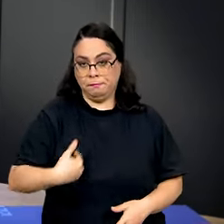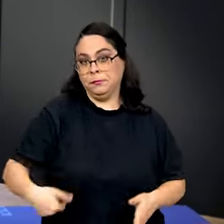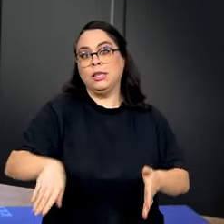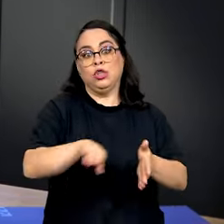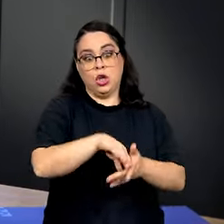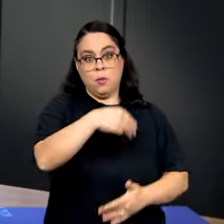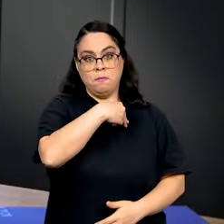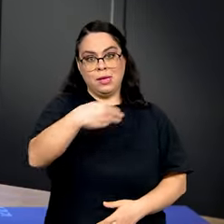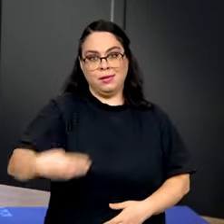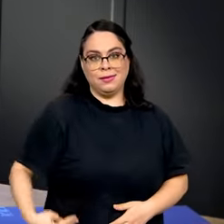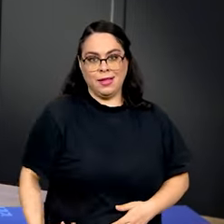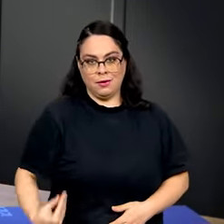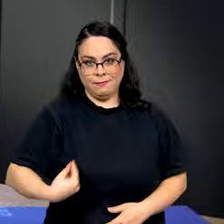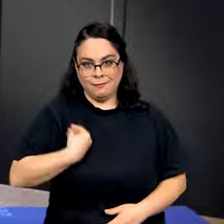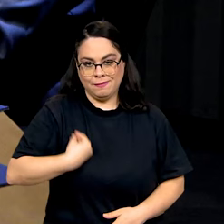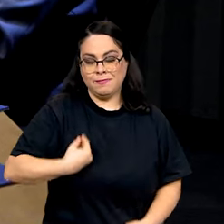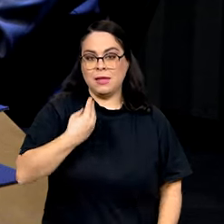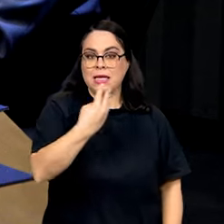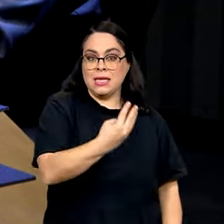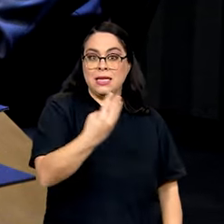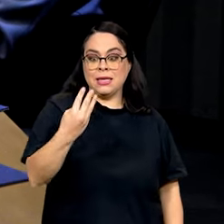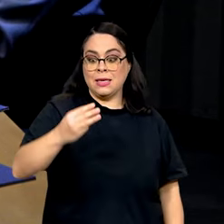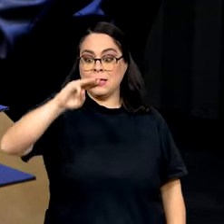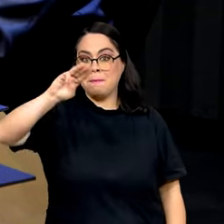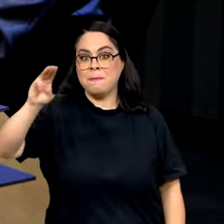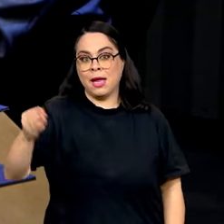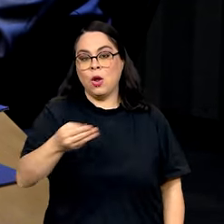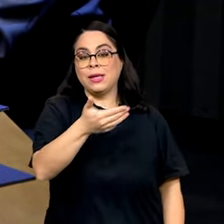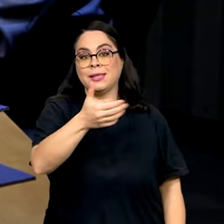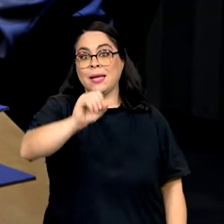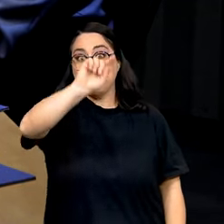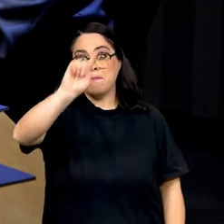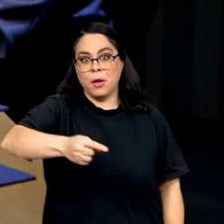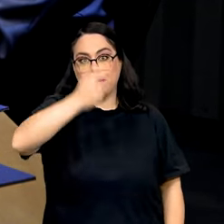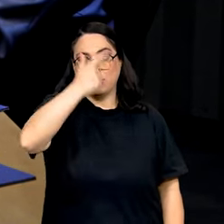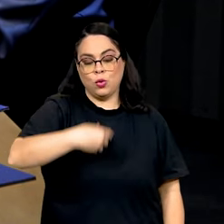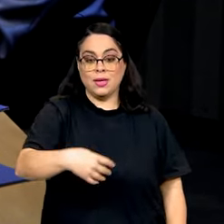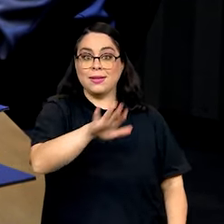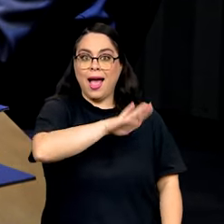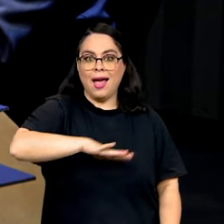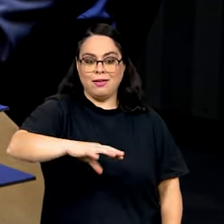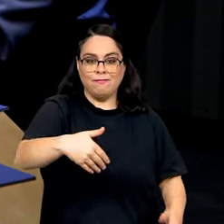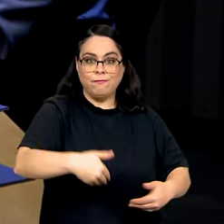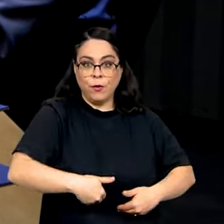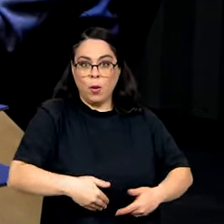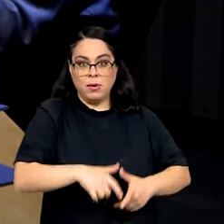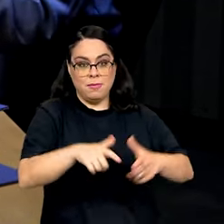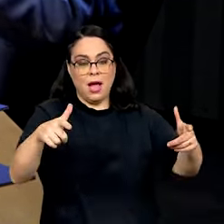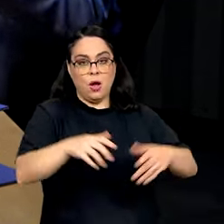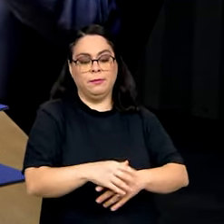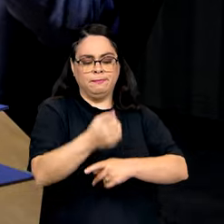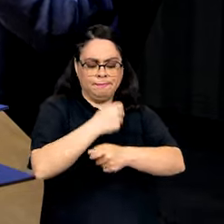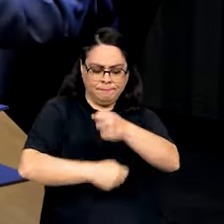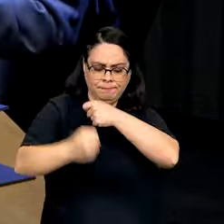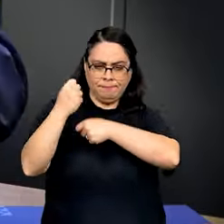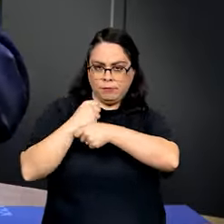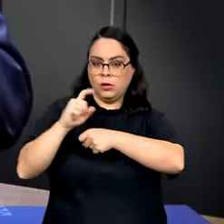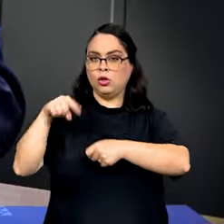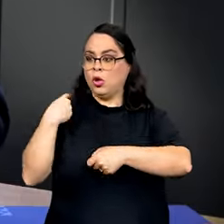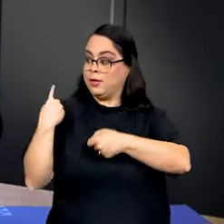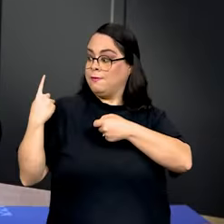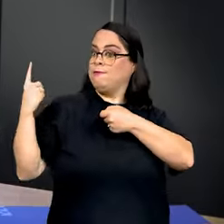a no ministério 33 milhões 100.000 pessoas na fome o ano passado